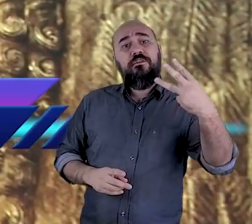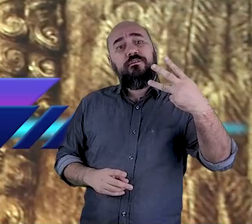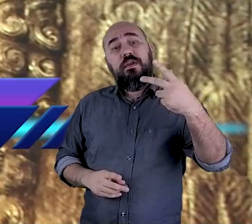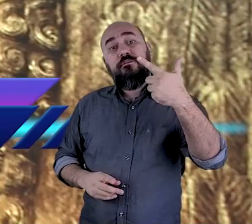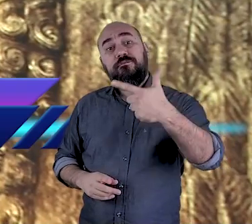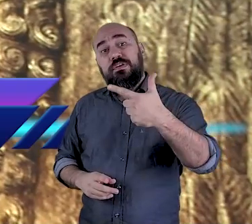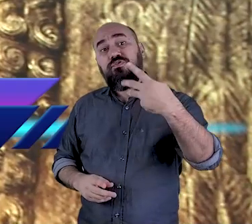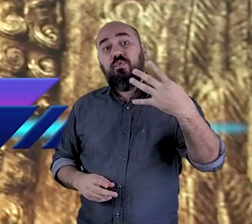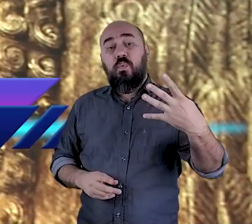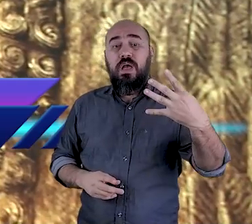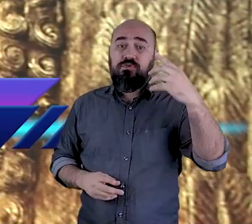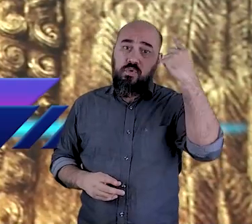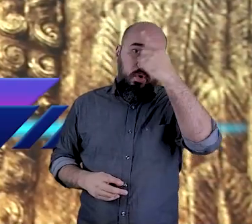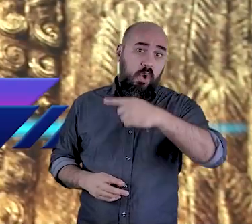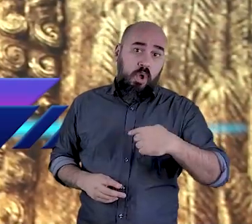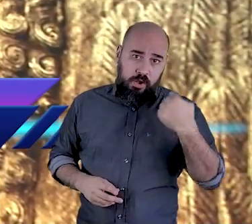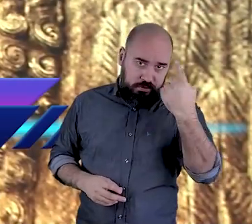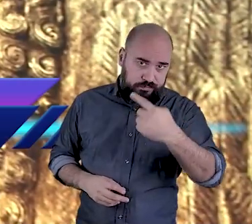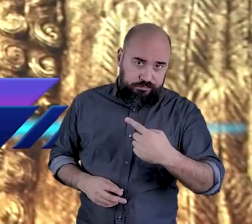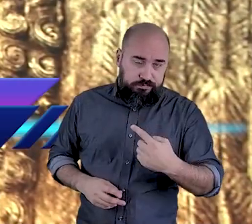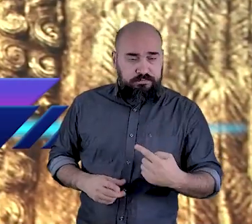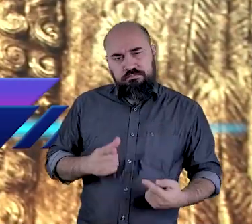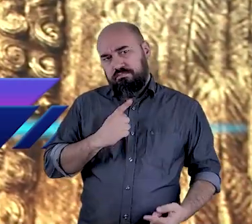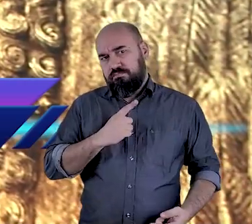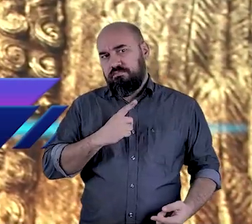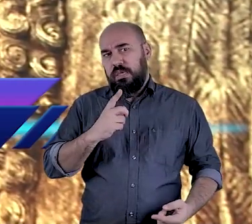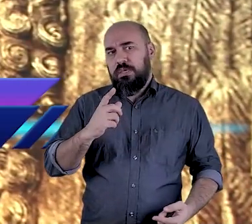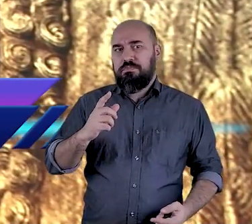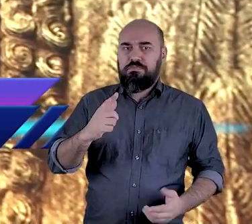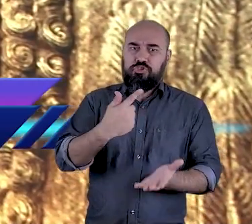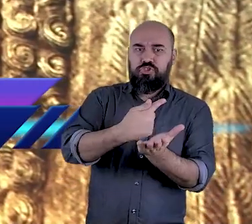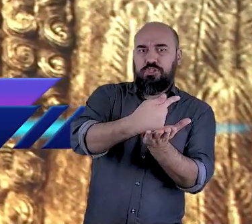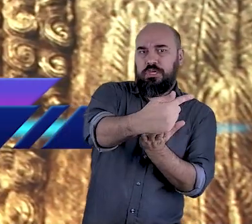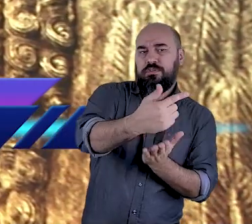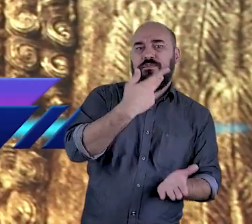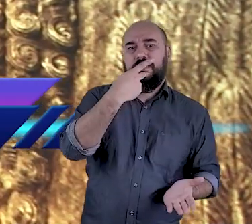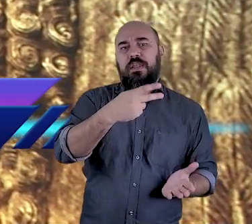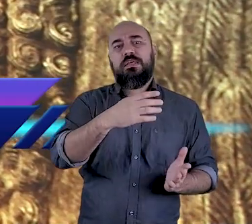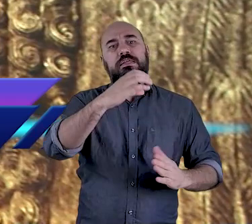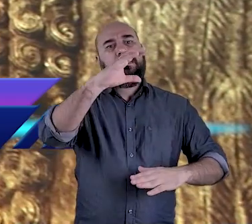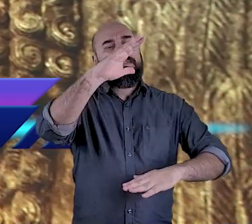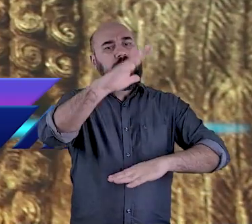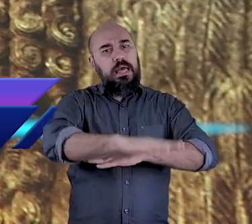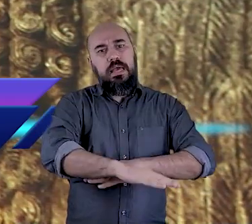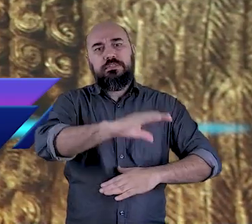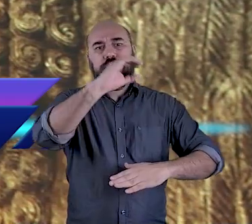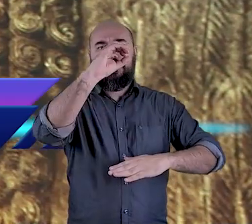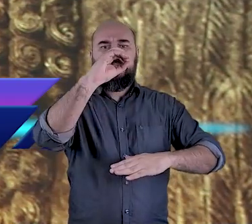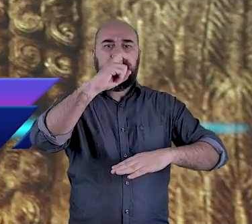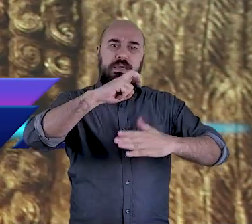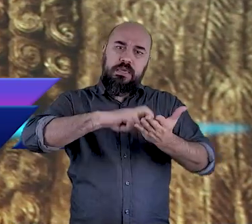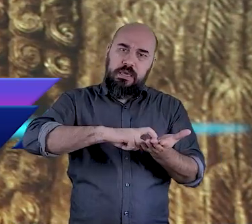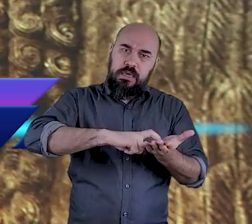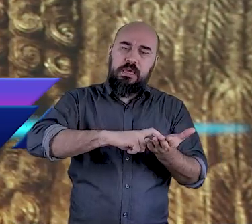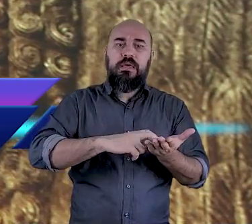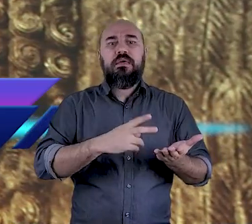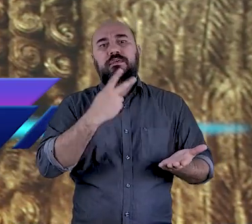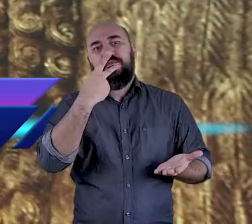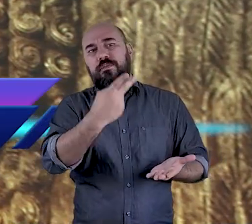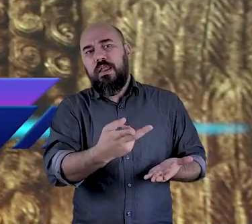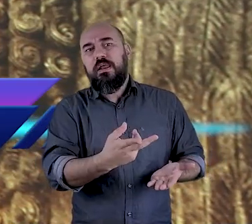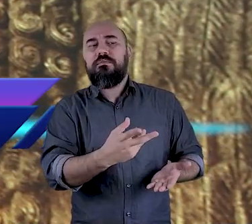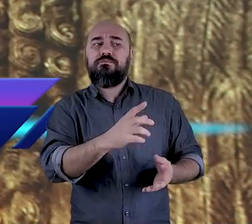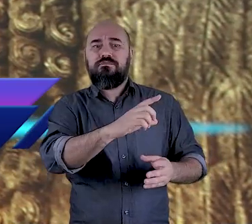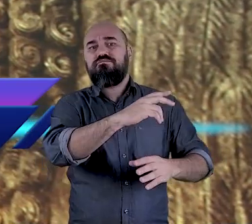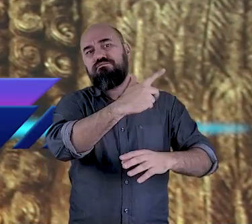sem ou Mil Anos isso está escrito em Gênesis por exemplo sobre tar de manhã compondo um dia completo de 24